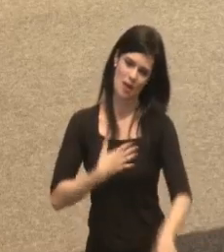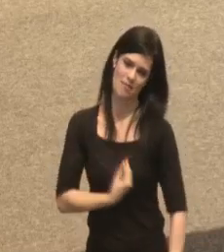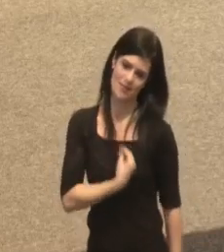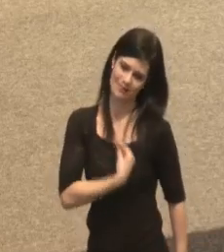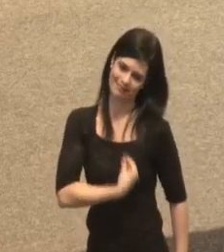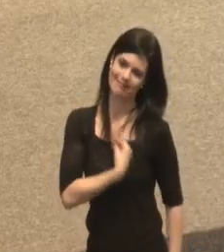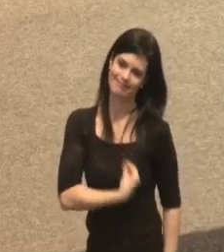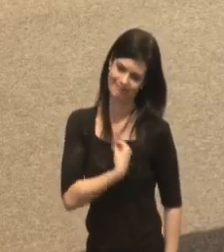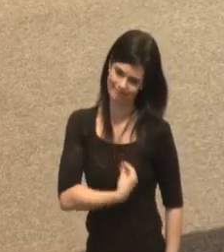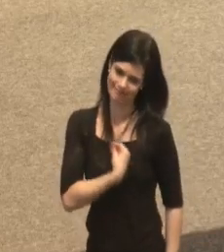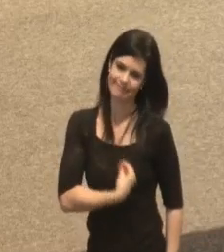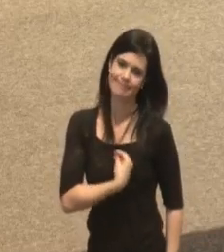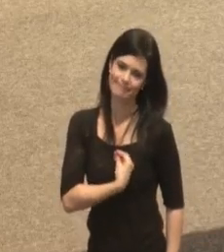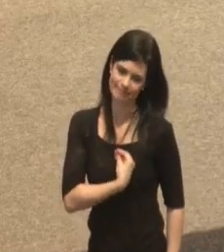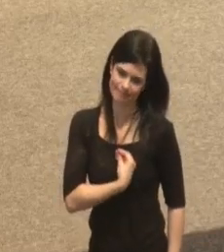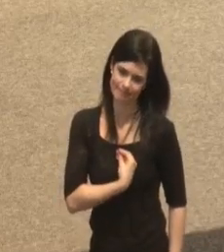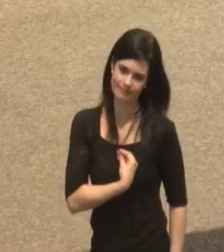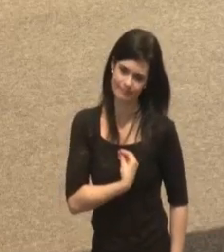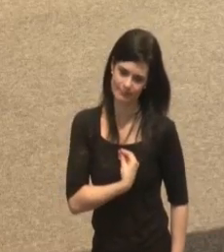transformou a minha vida.